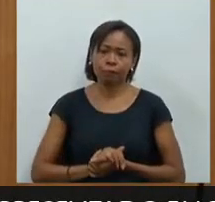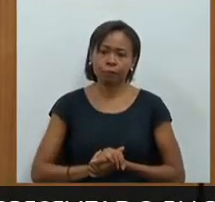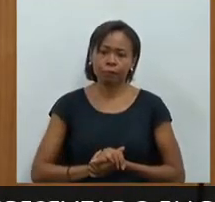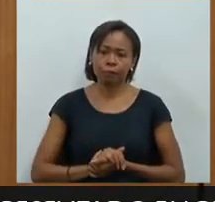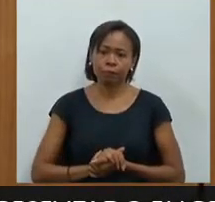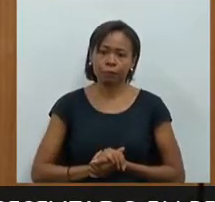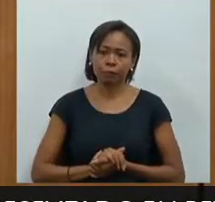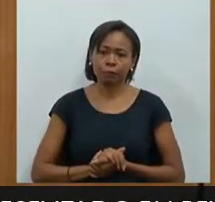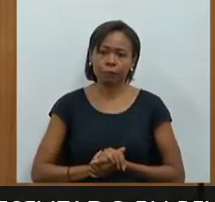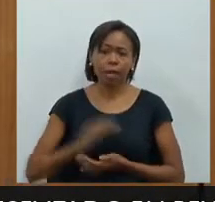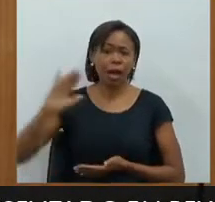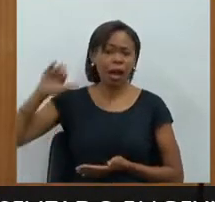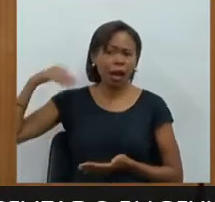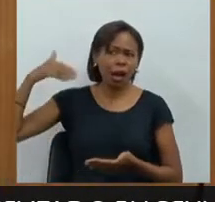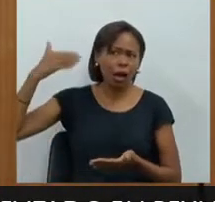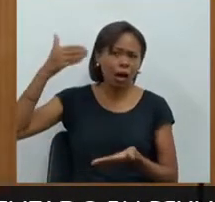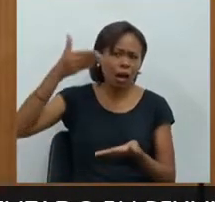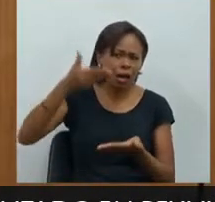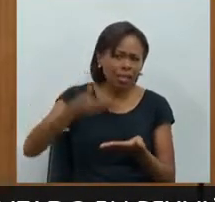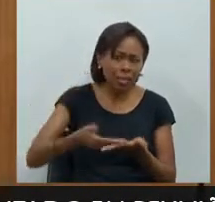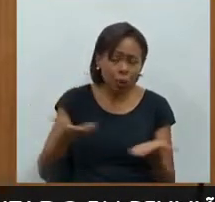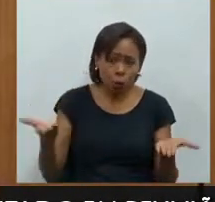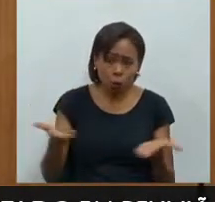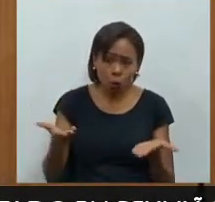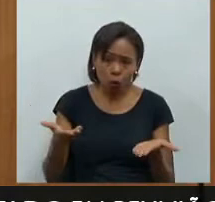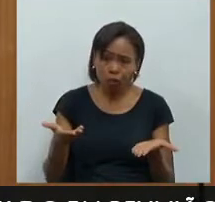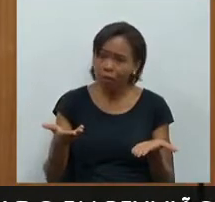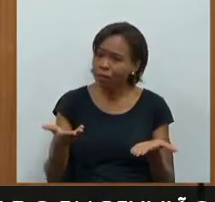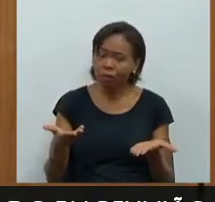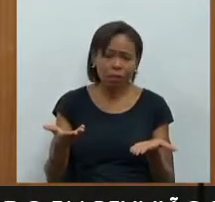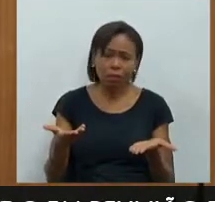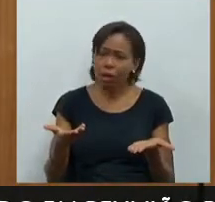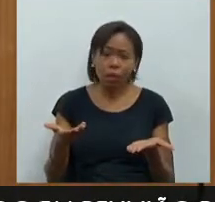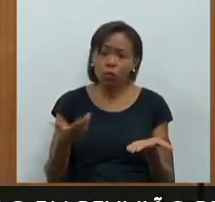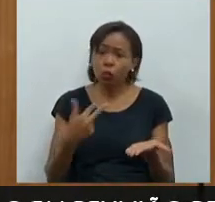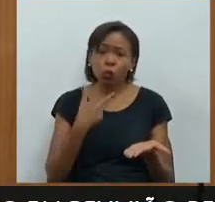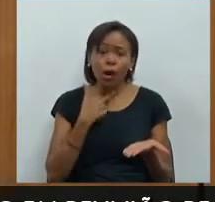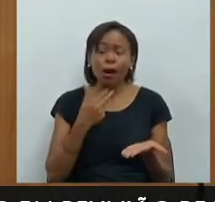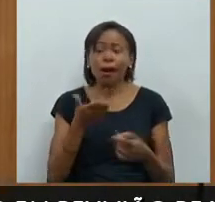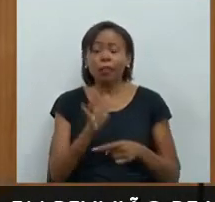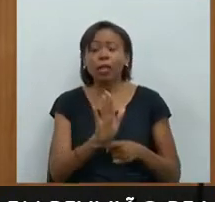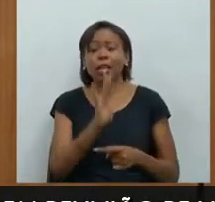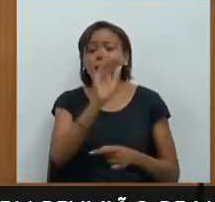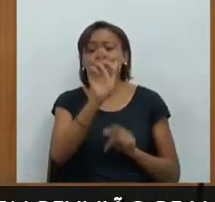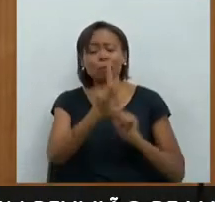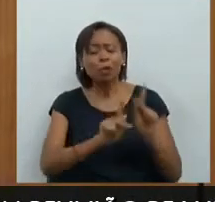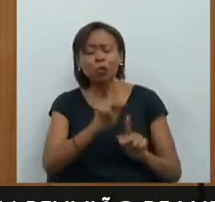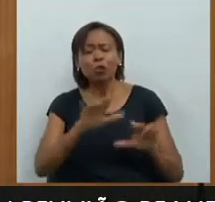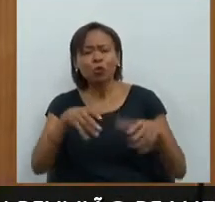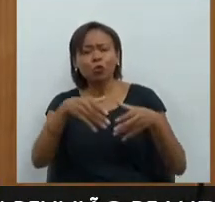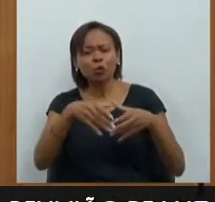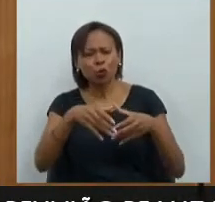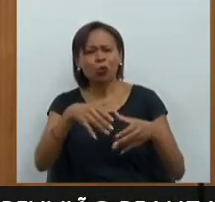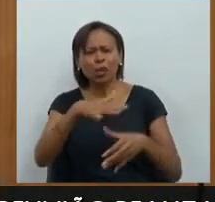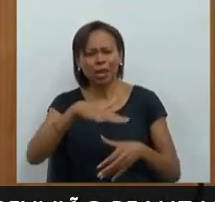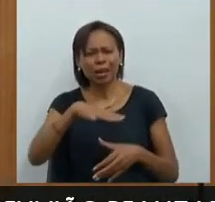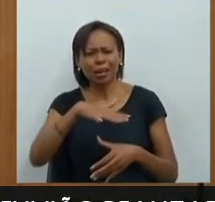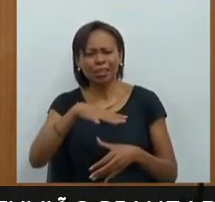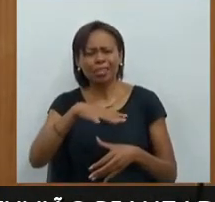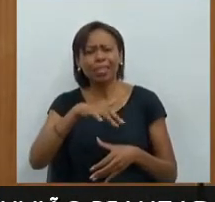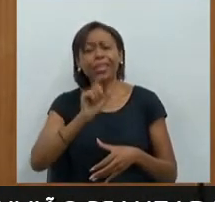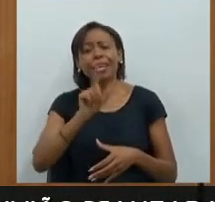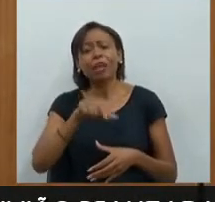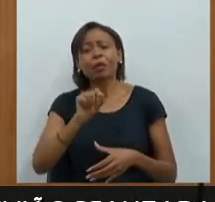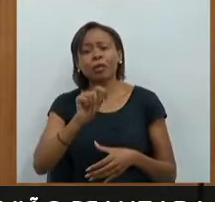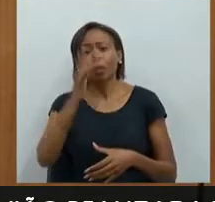nunca pude ajudar essa fatia tão importante do mercado, né? Que é realmente o pessoal com